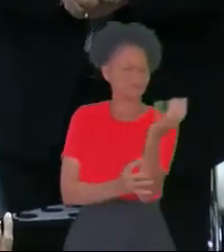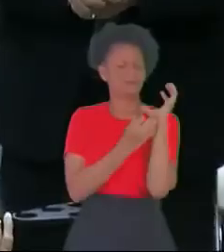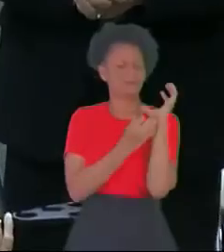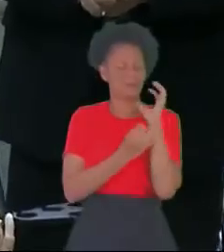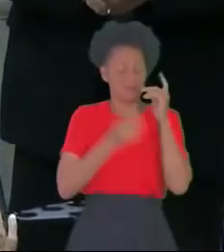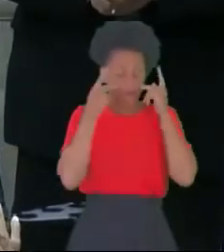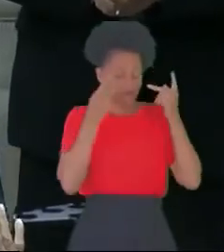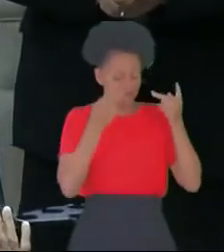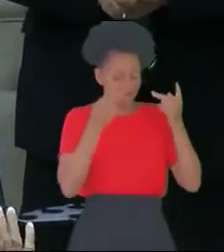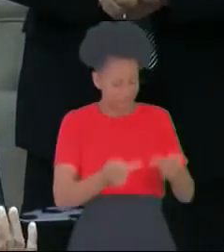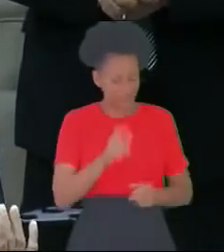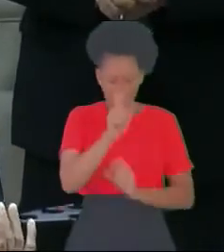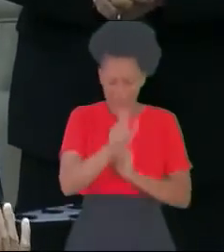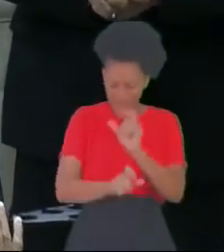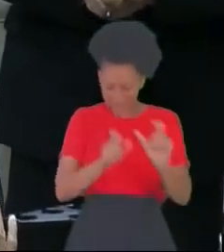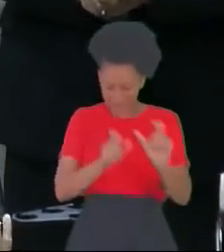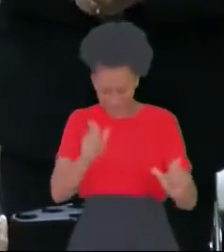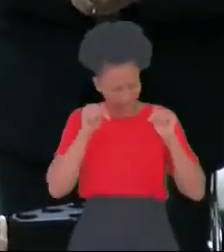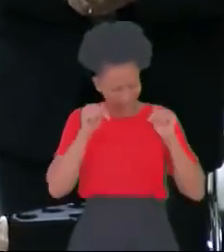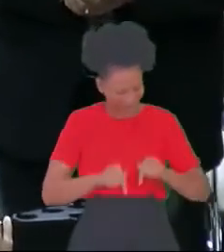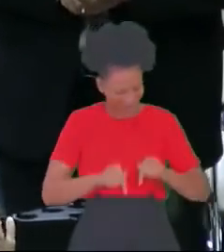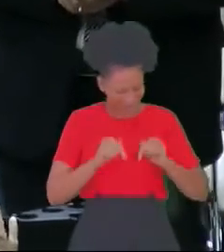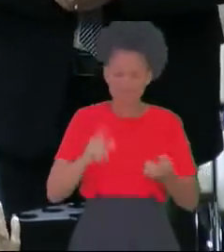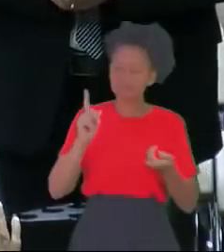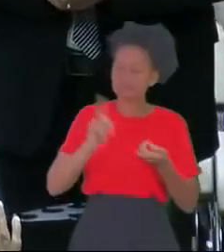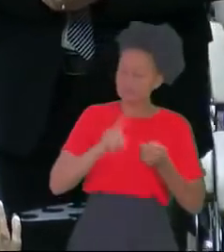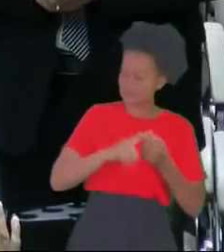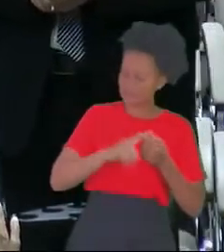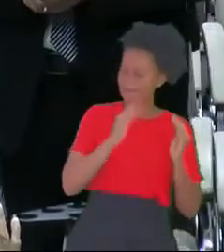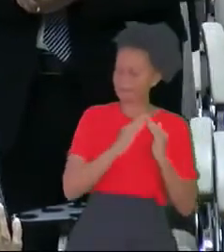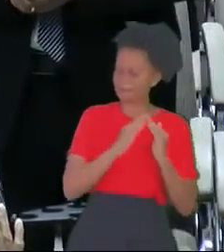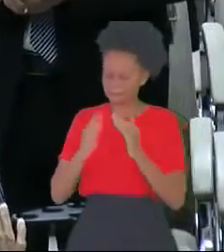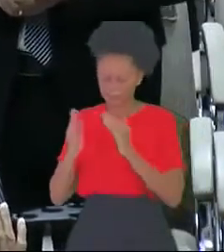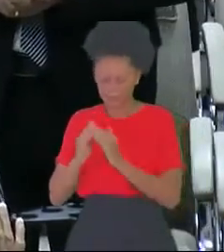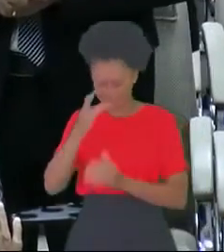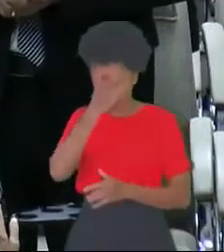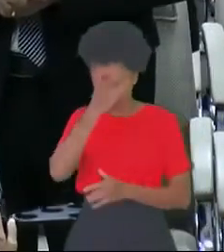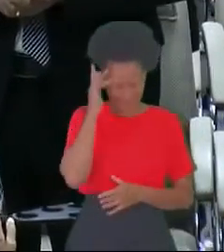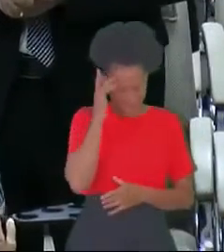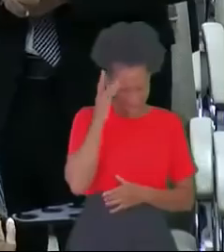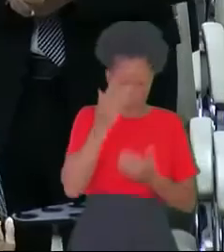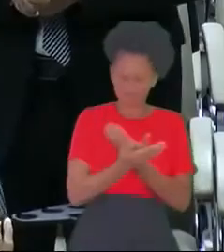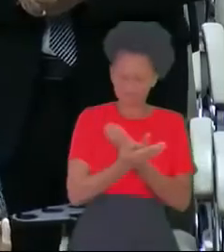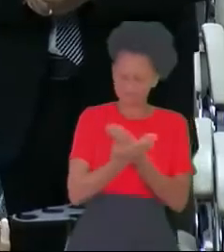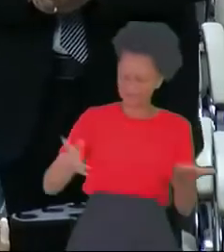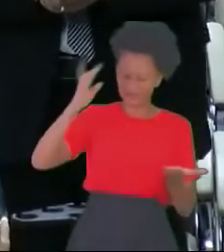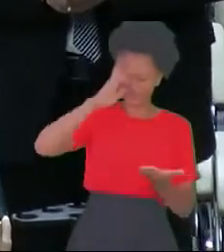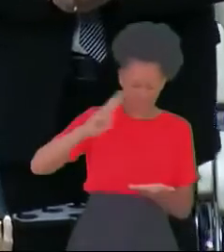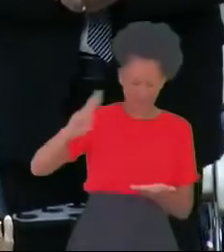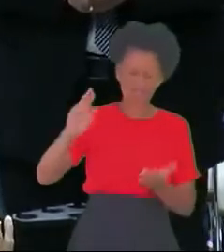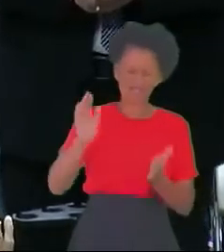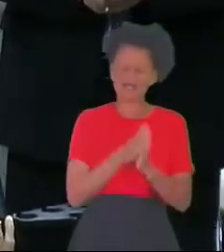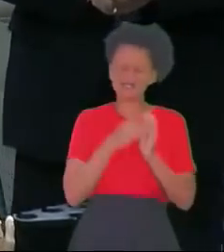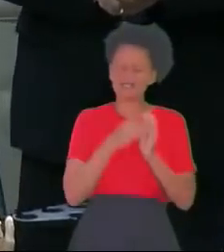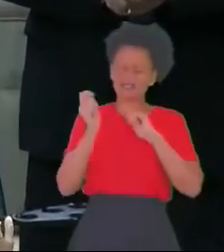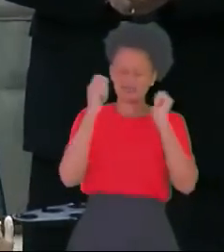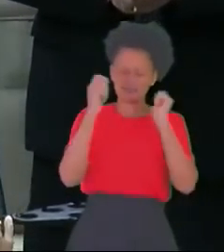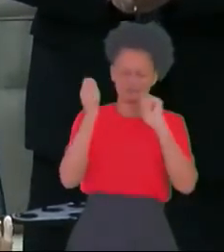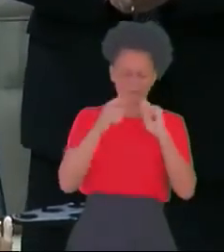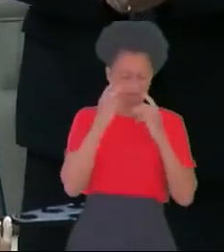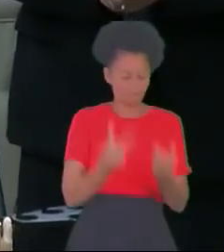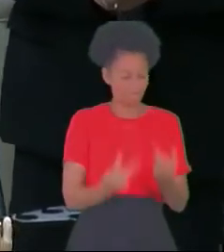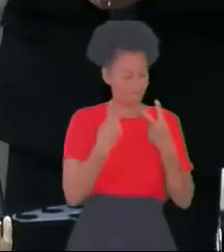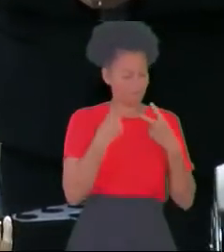aqui. Visita as pessoas que estão em casa. Visita as pessoas que estão, Senhor, aleluia, assistindo